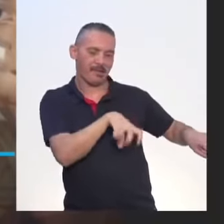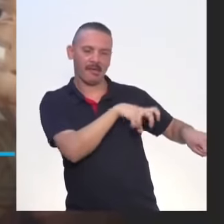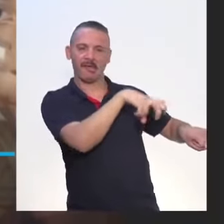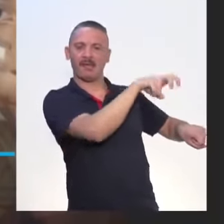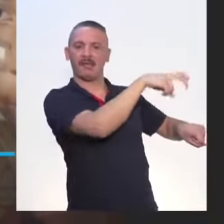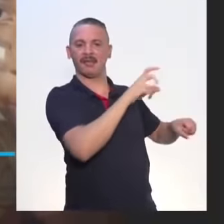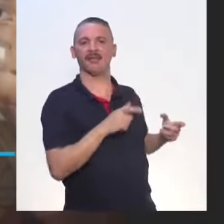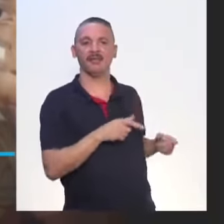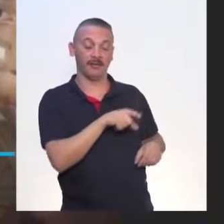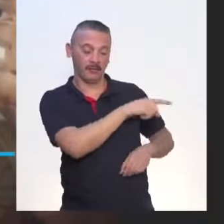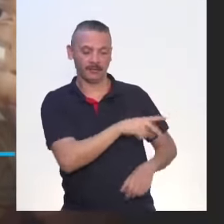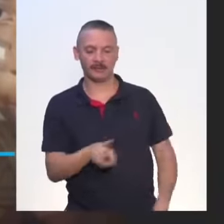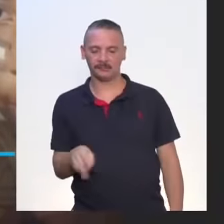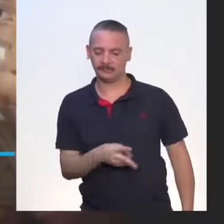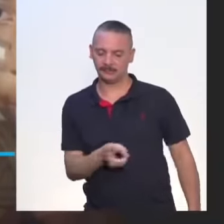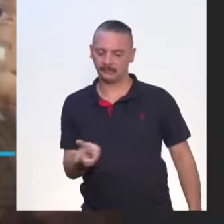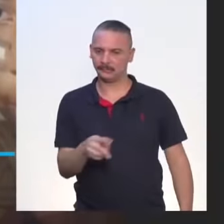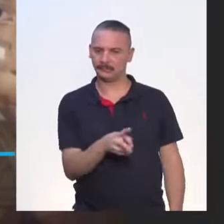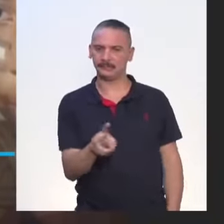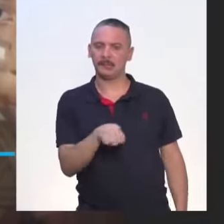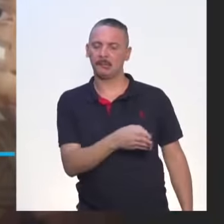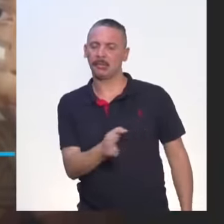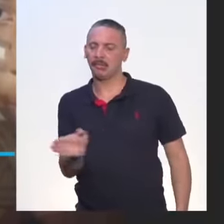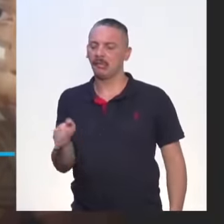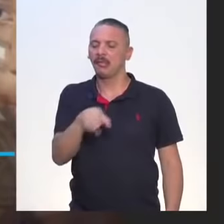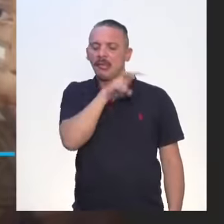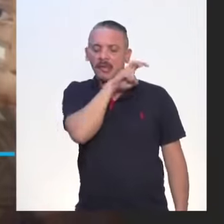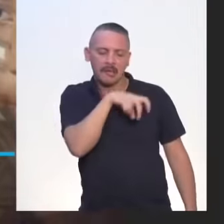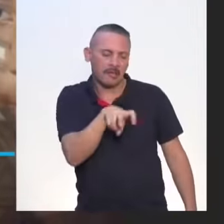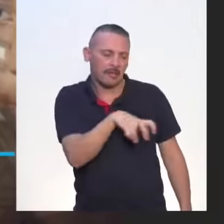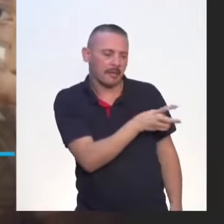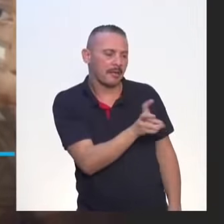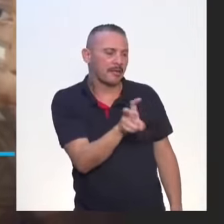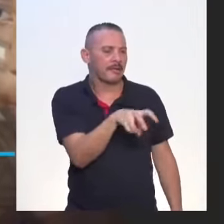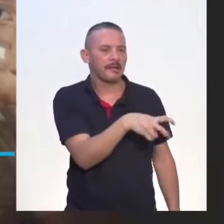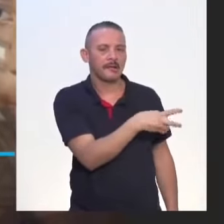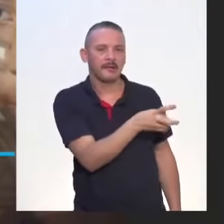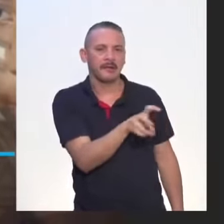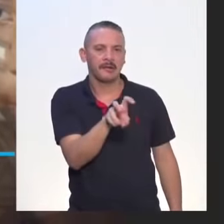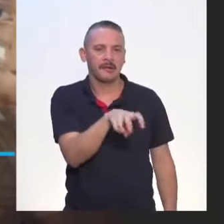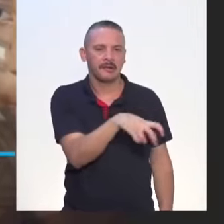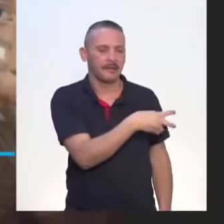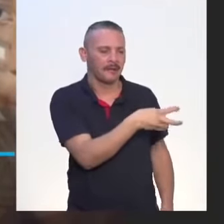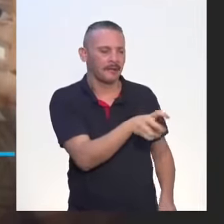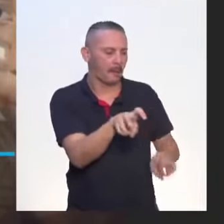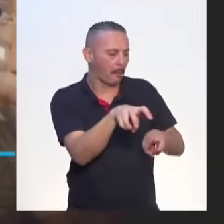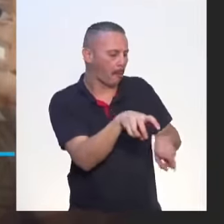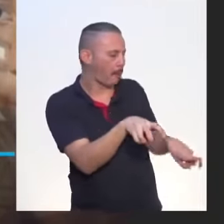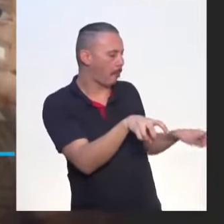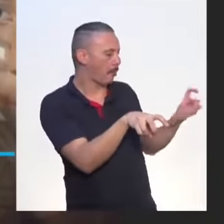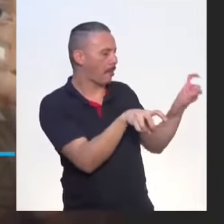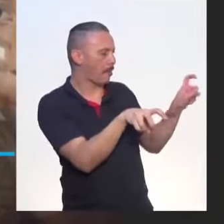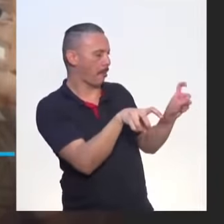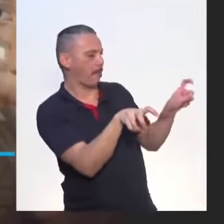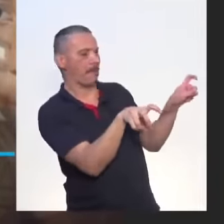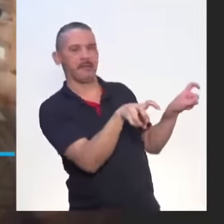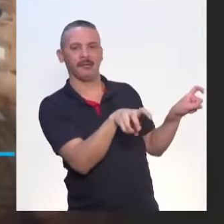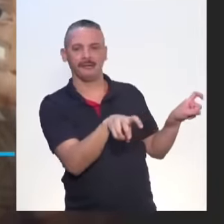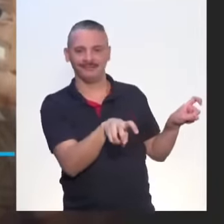quando você andar por aí, você vai levantar o seu rabo e